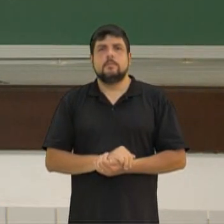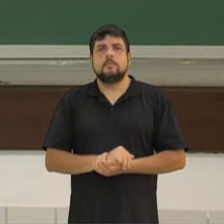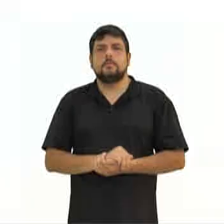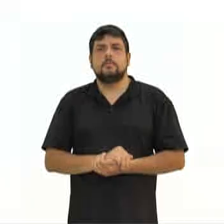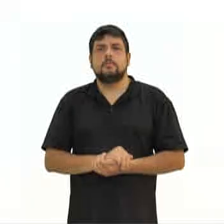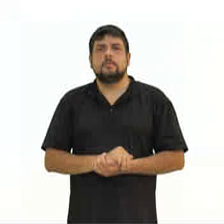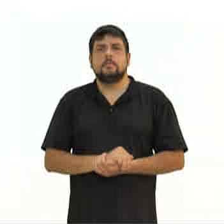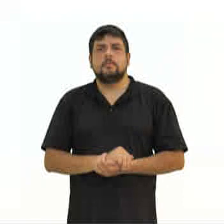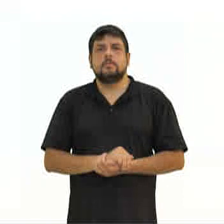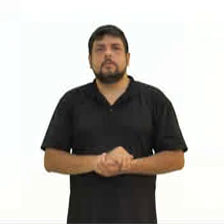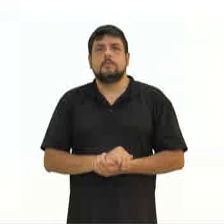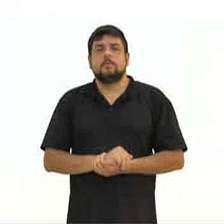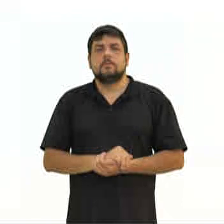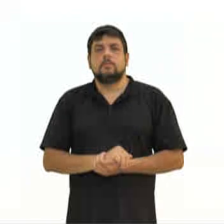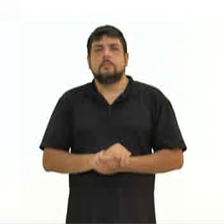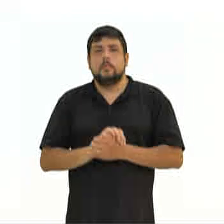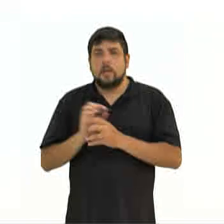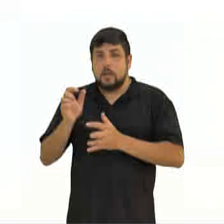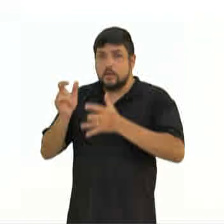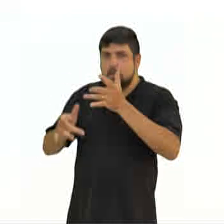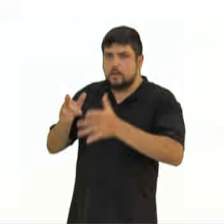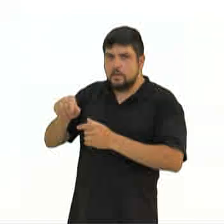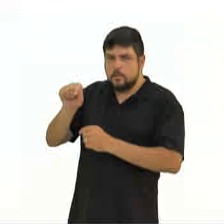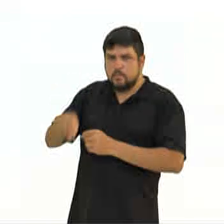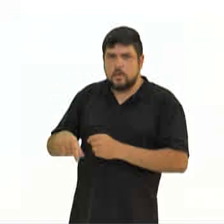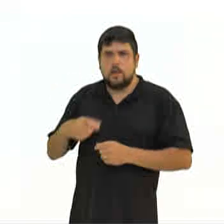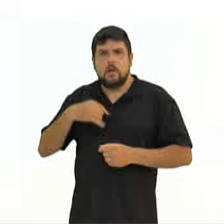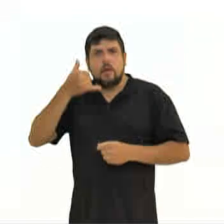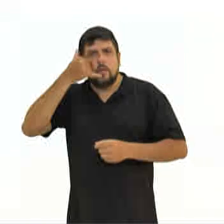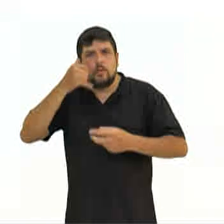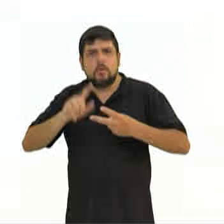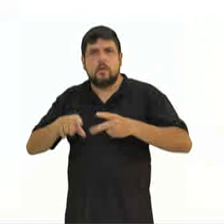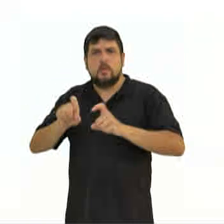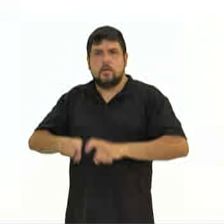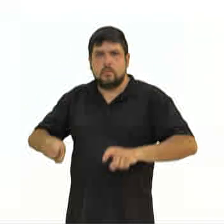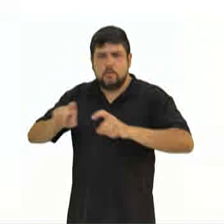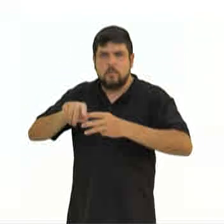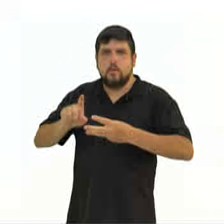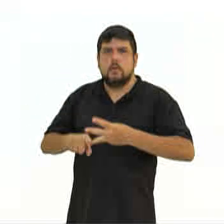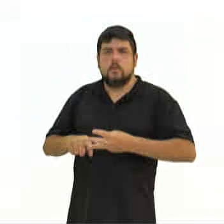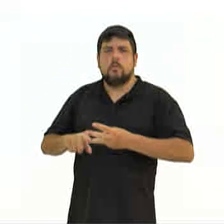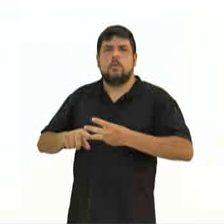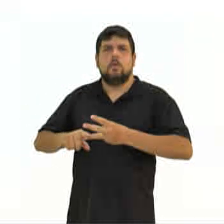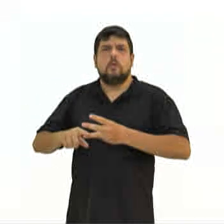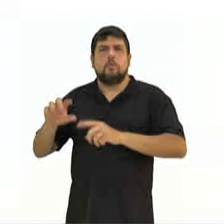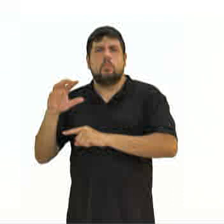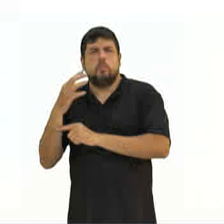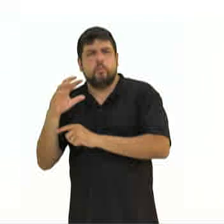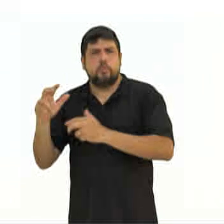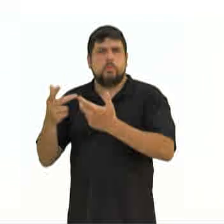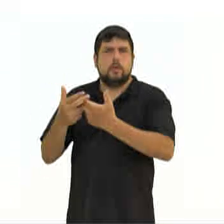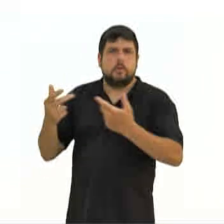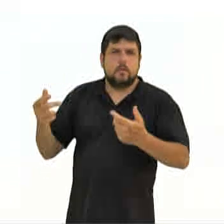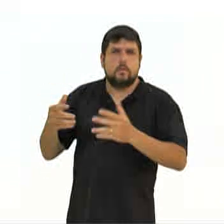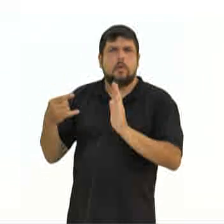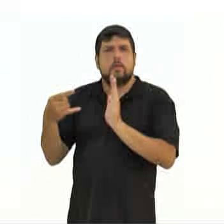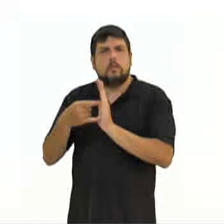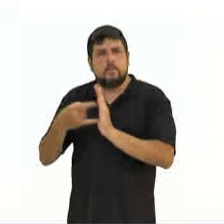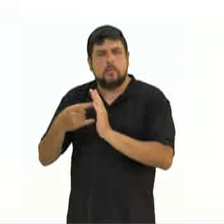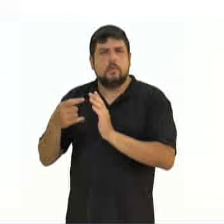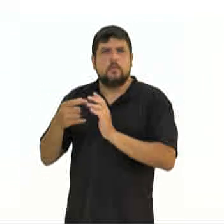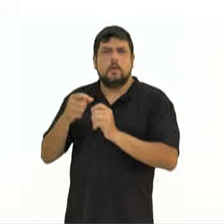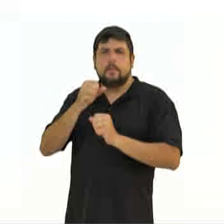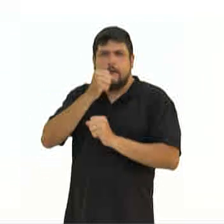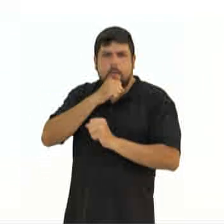Olha só, os resíduos eletrônicos que incluem celulares, computadores, eletrodomésticos, pilhas e baterias, os quais,